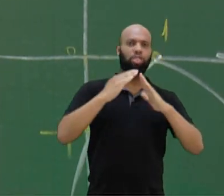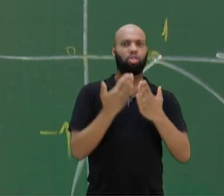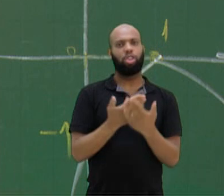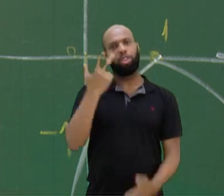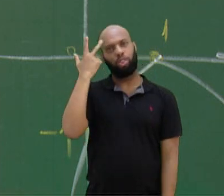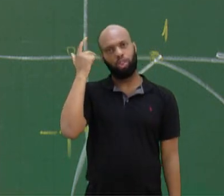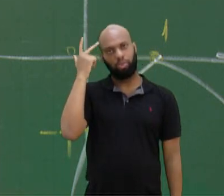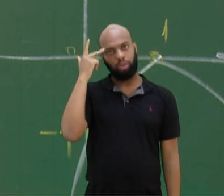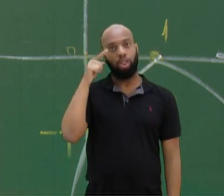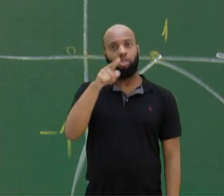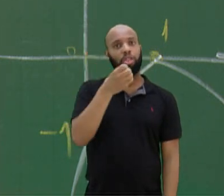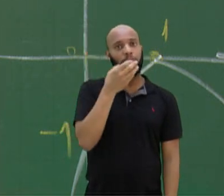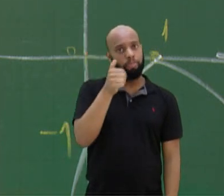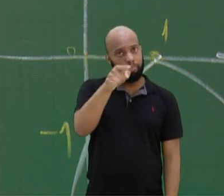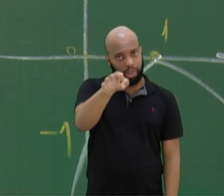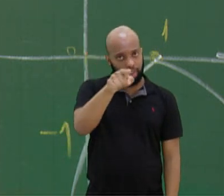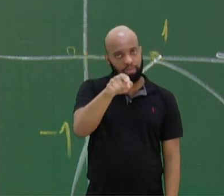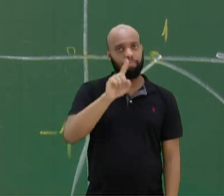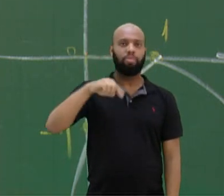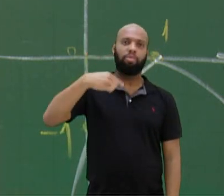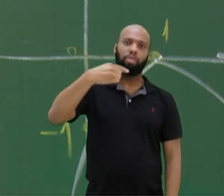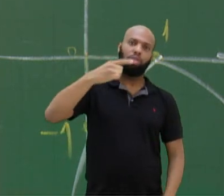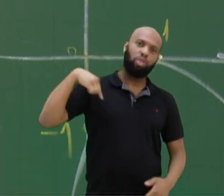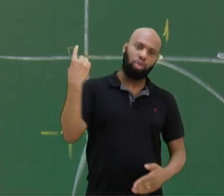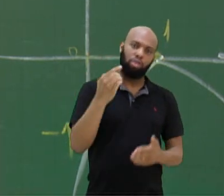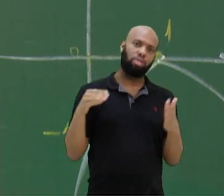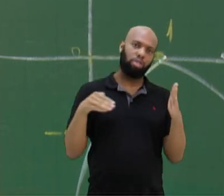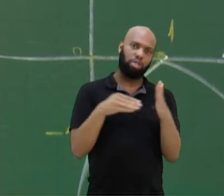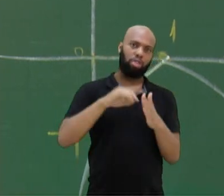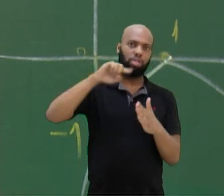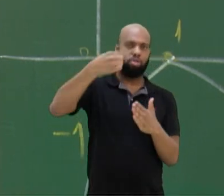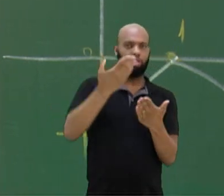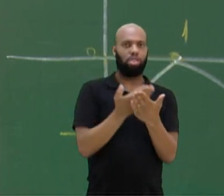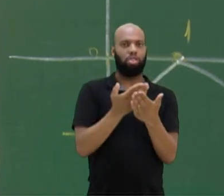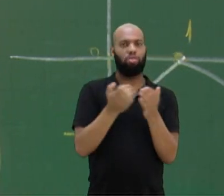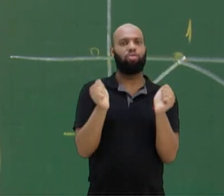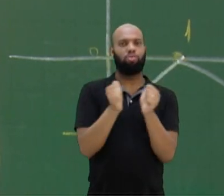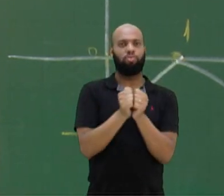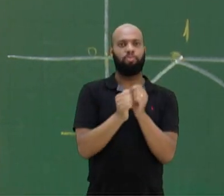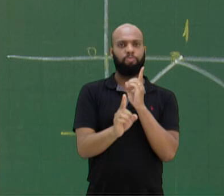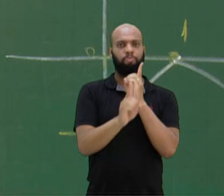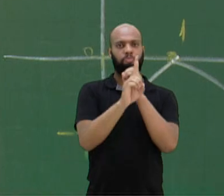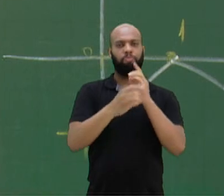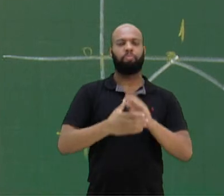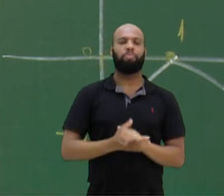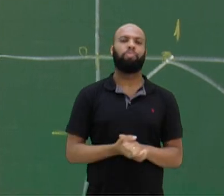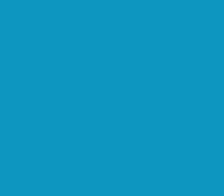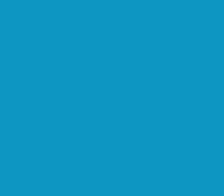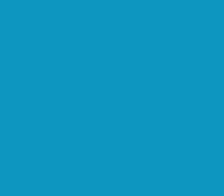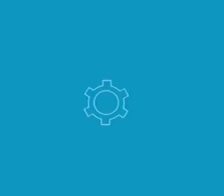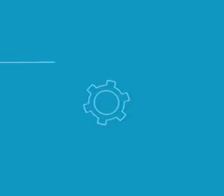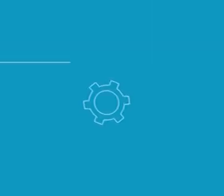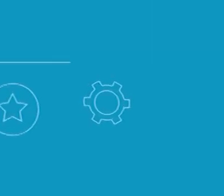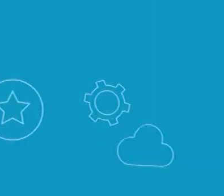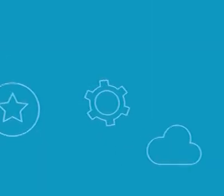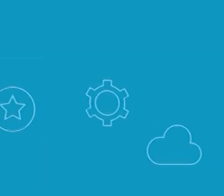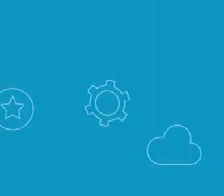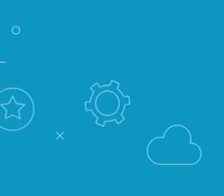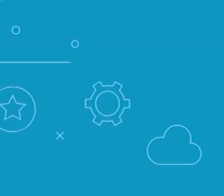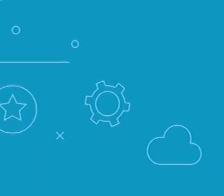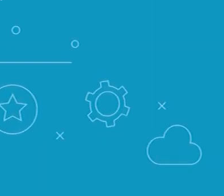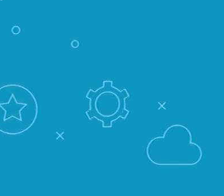Não deixe de acompanhar as nossas aulas pela TV, pelo YouTube, no aplicativo Aula Paraná. Entre no Class 1,